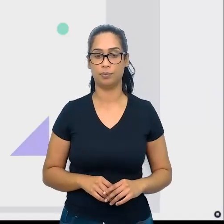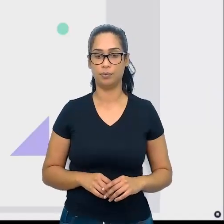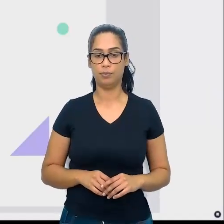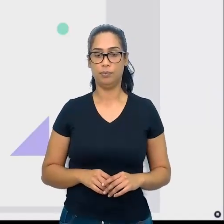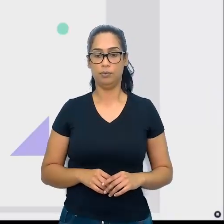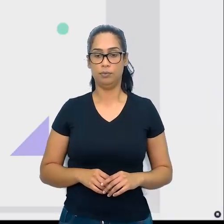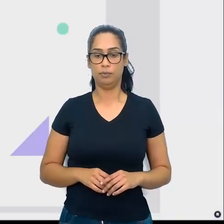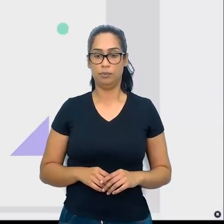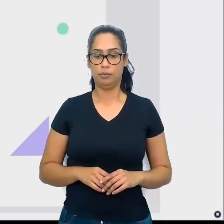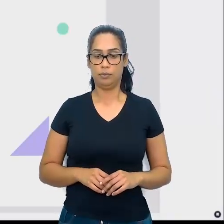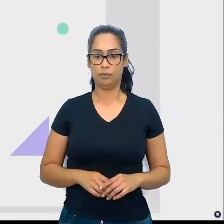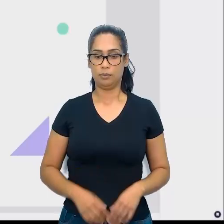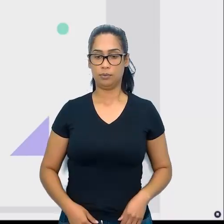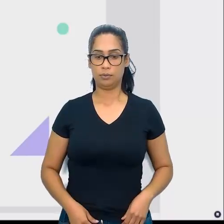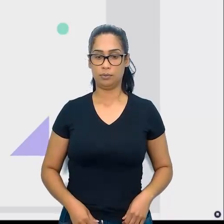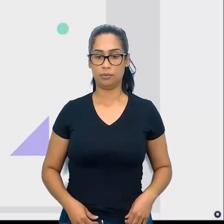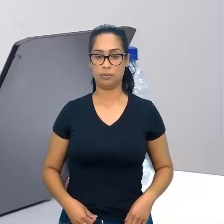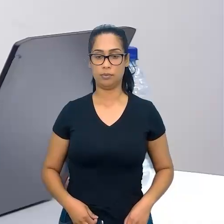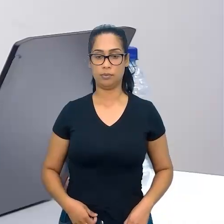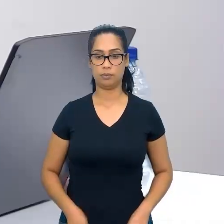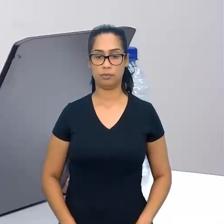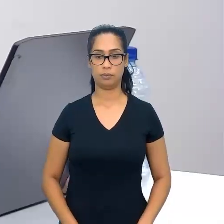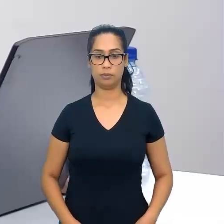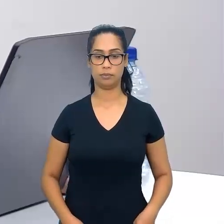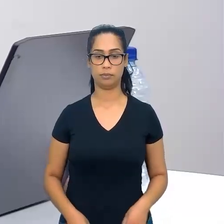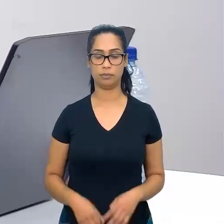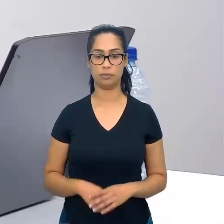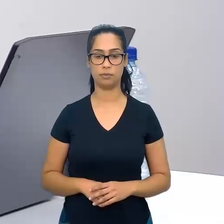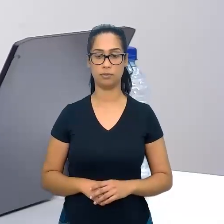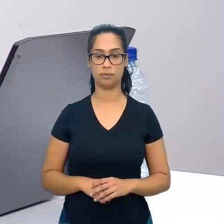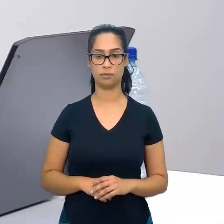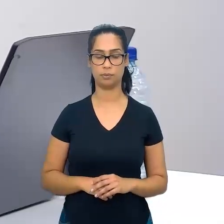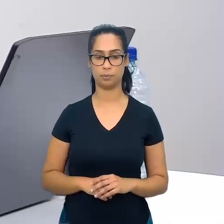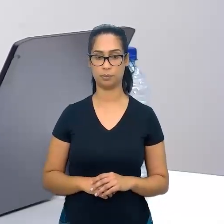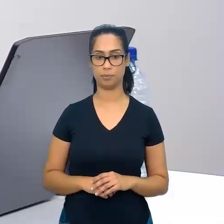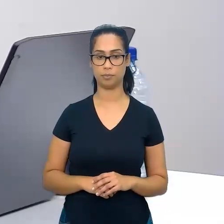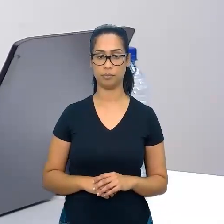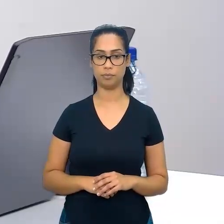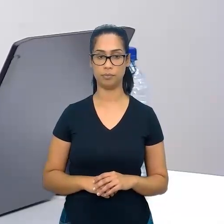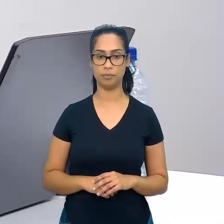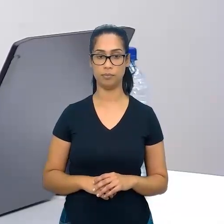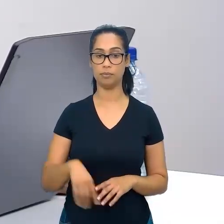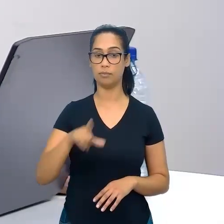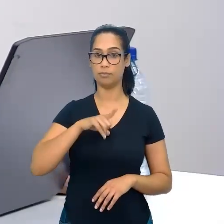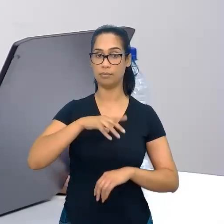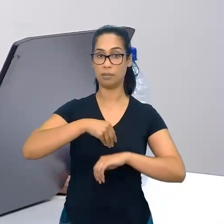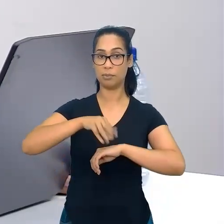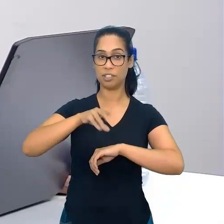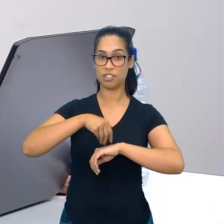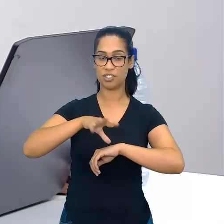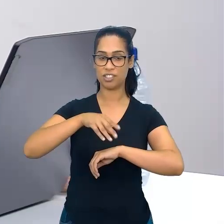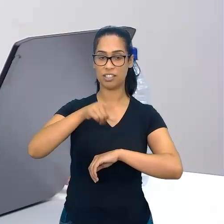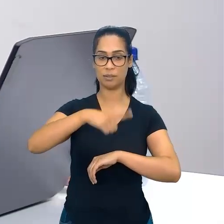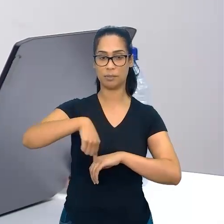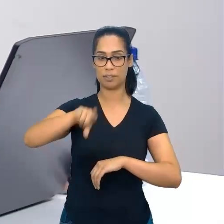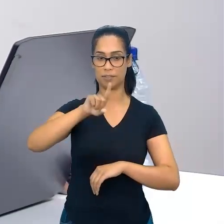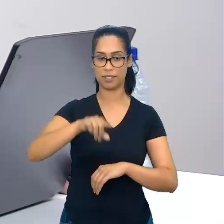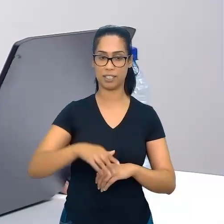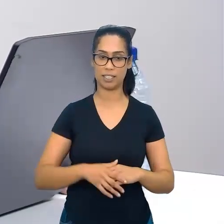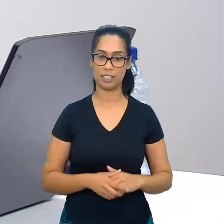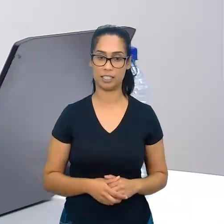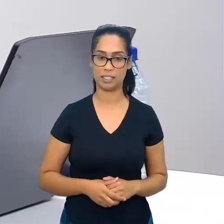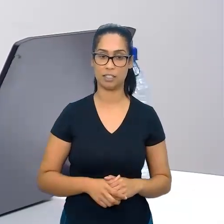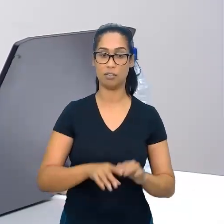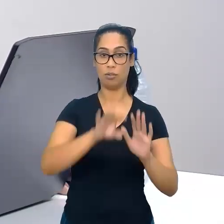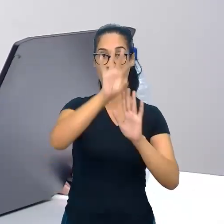seguimos então então nós temos ó como uma sugestão aqui né Silvia sim o texto